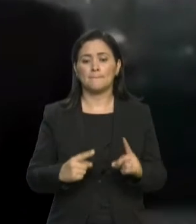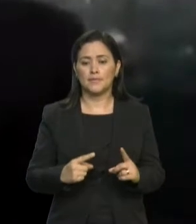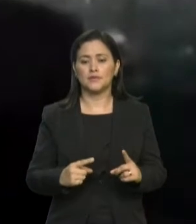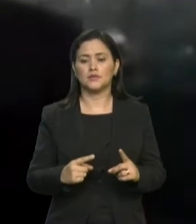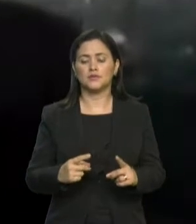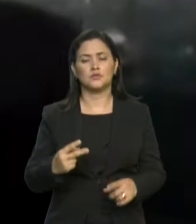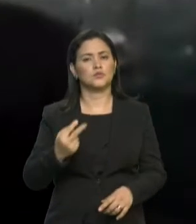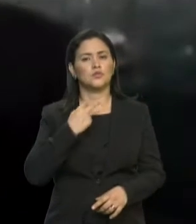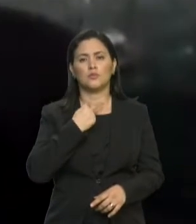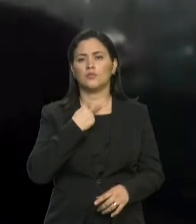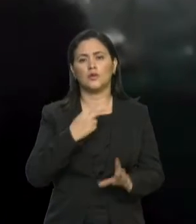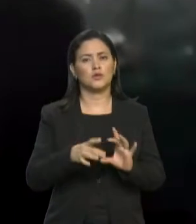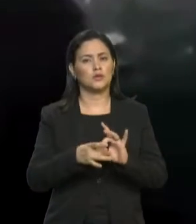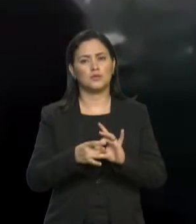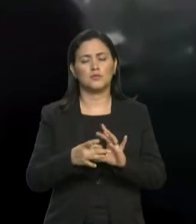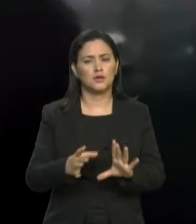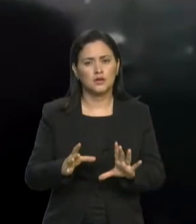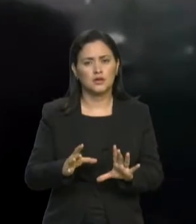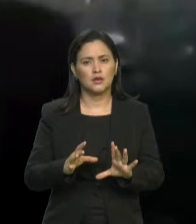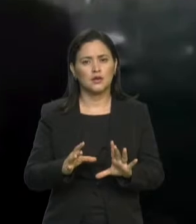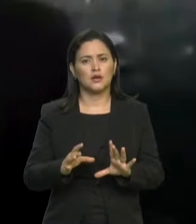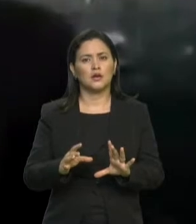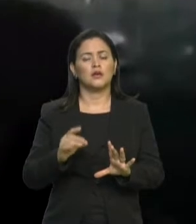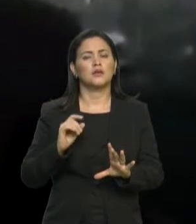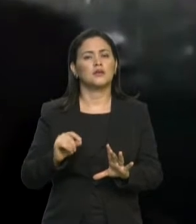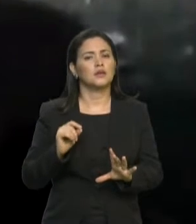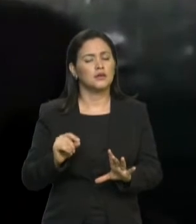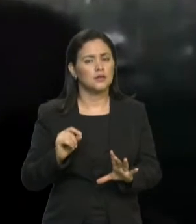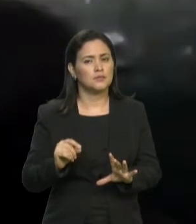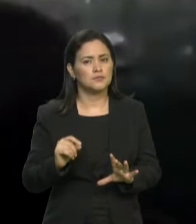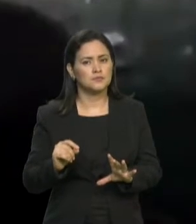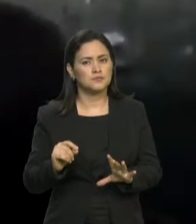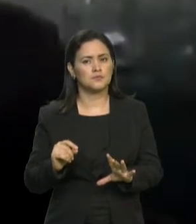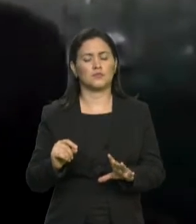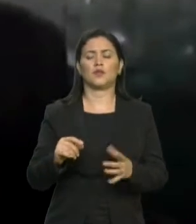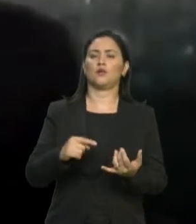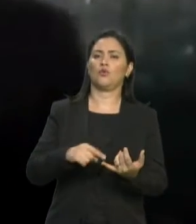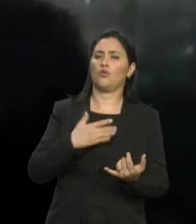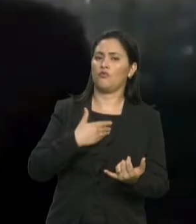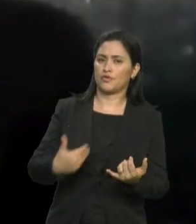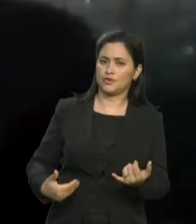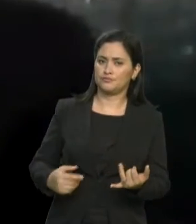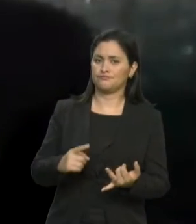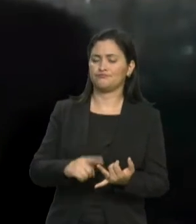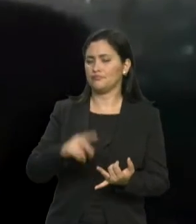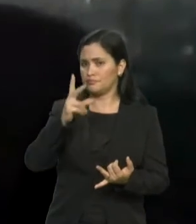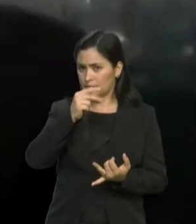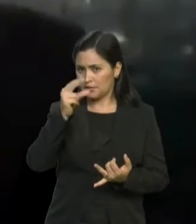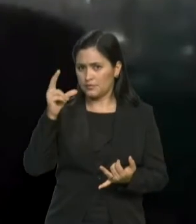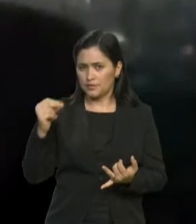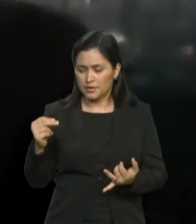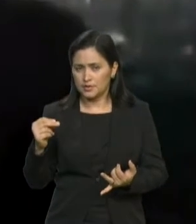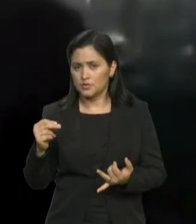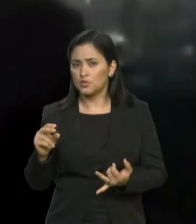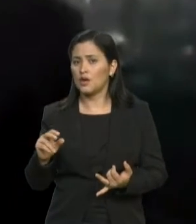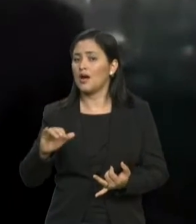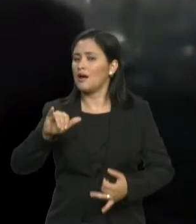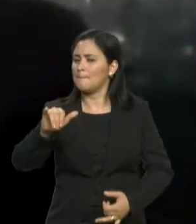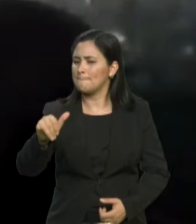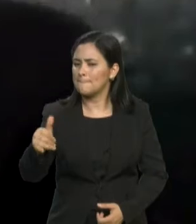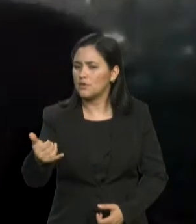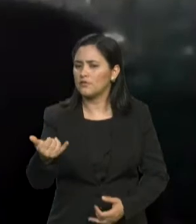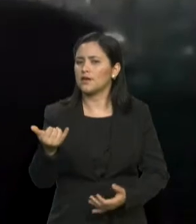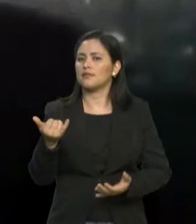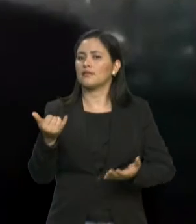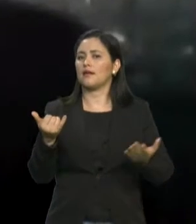ou das prefeituras, se utilizem do decreto de calamidade pública para fazer contratações, para fazer compras